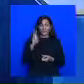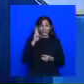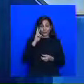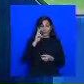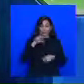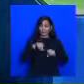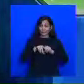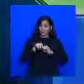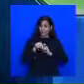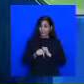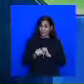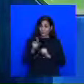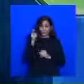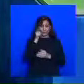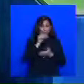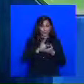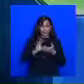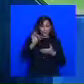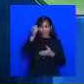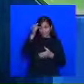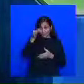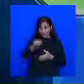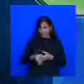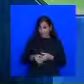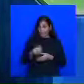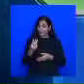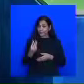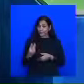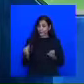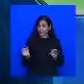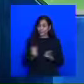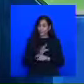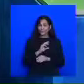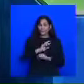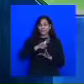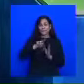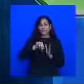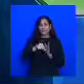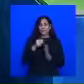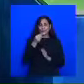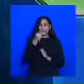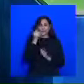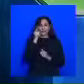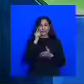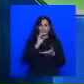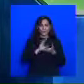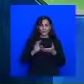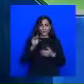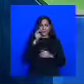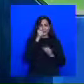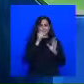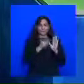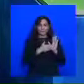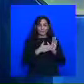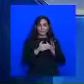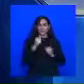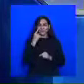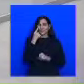Lembrando que no Super 7 você ganha a partir de 3 acertos. São muitas chances de ganhar. Fique de olho na sua